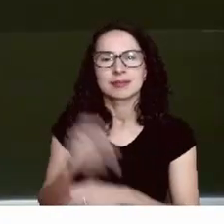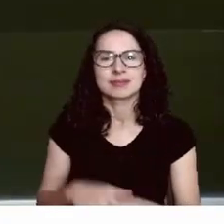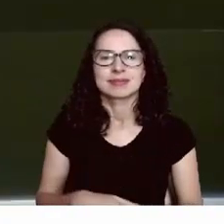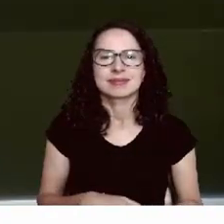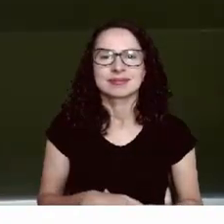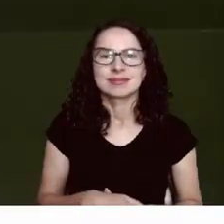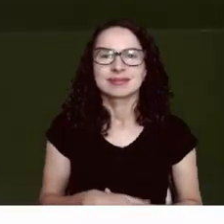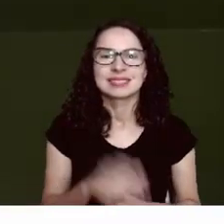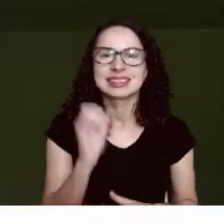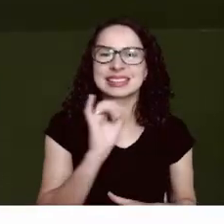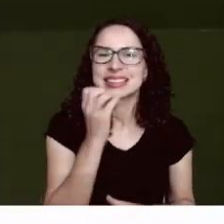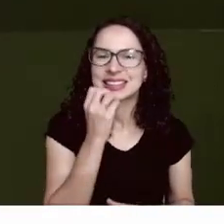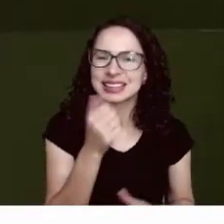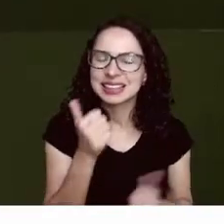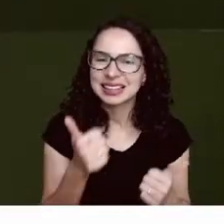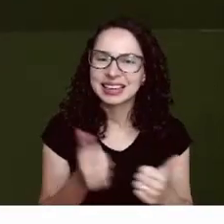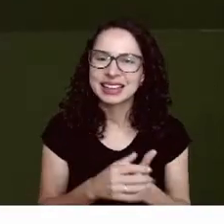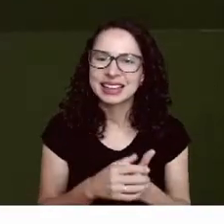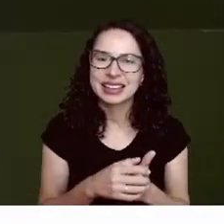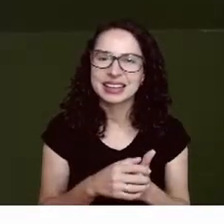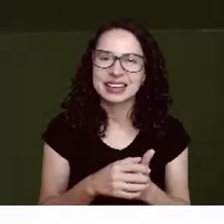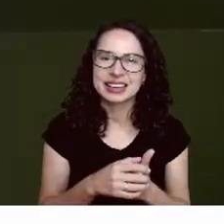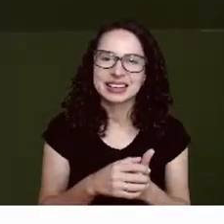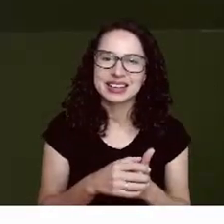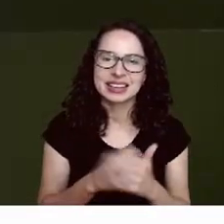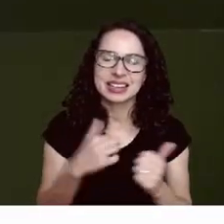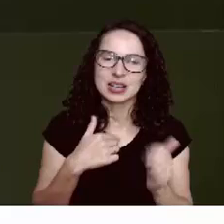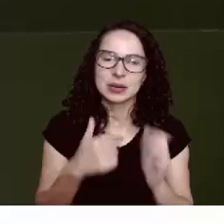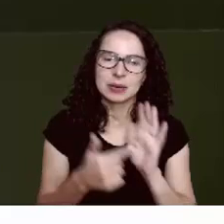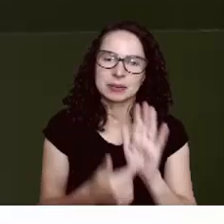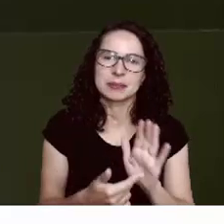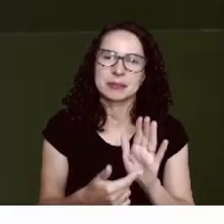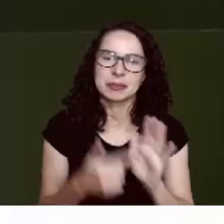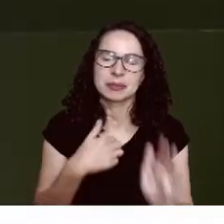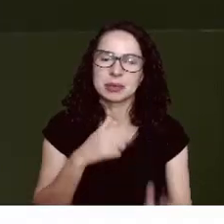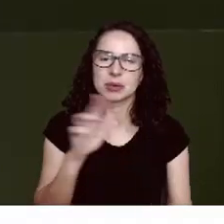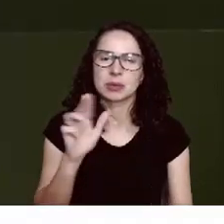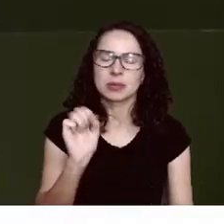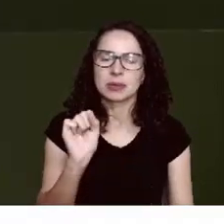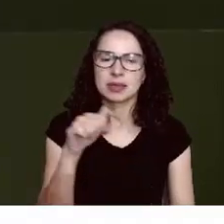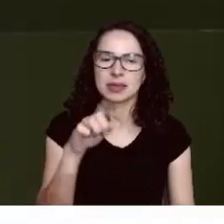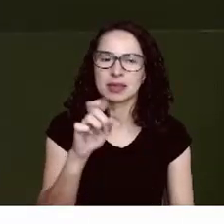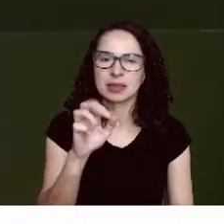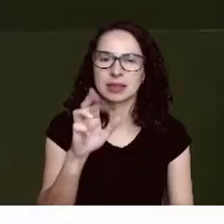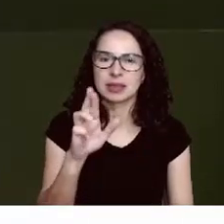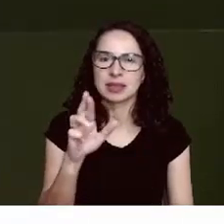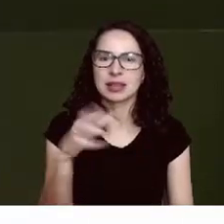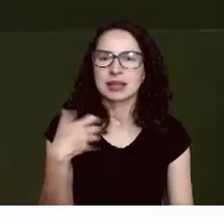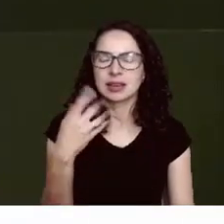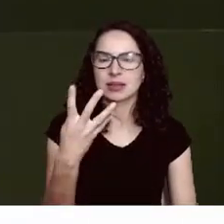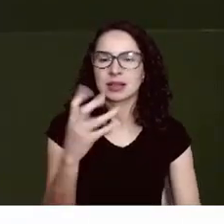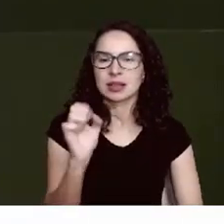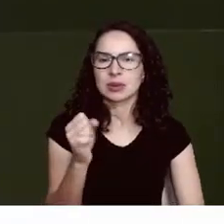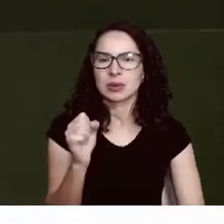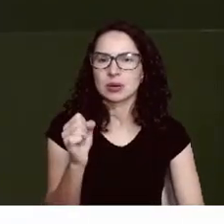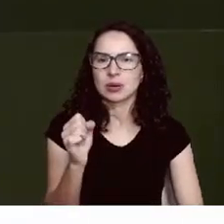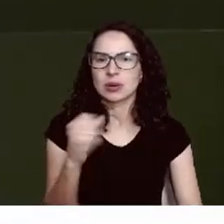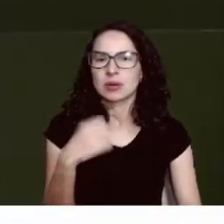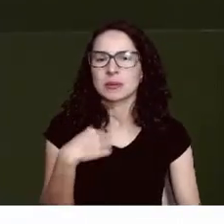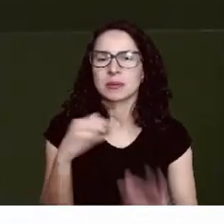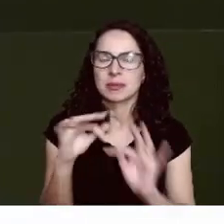vocês? Quero me apresentar, meu nome é Sander, tenho 48 anos, tenho uma família